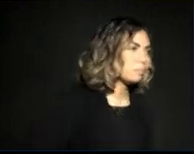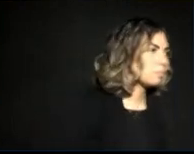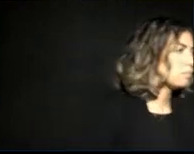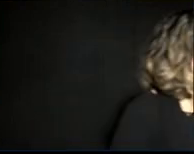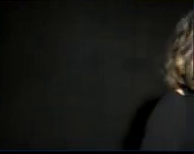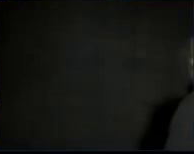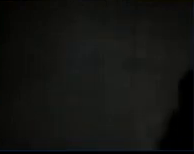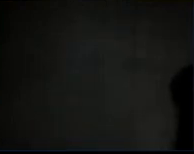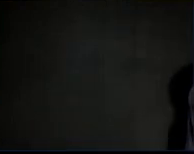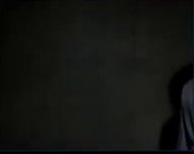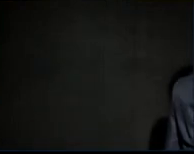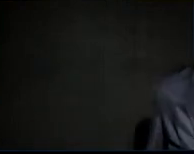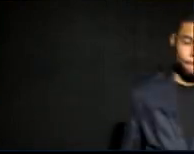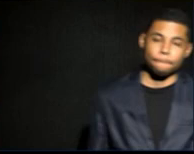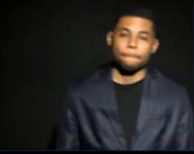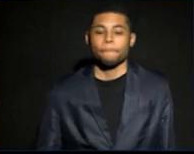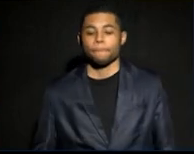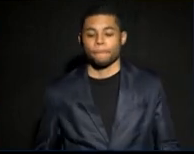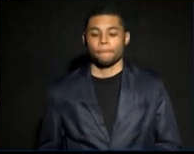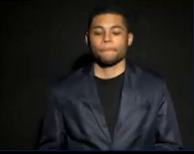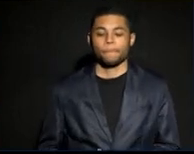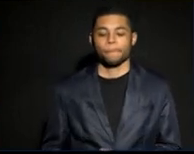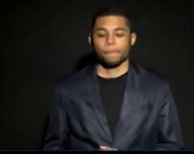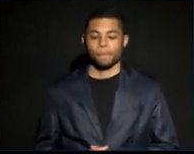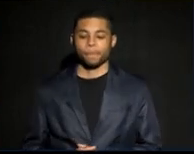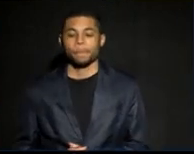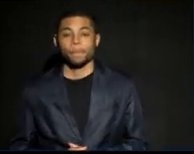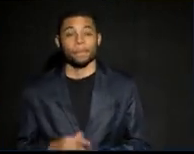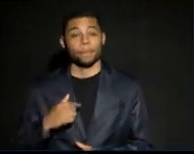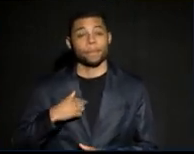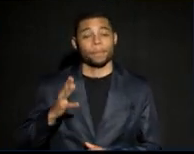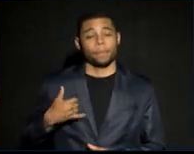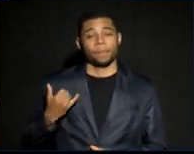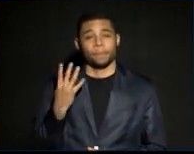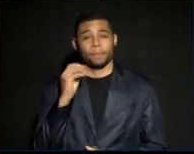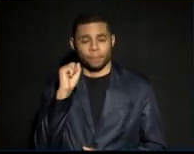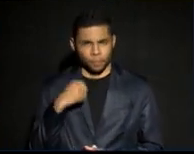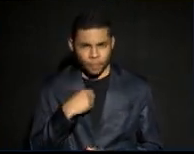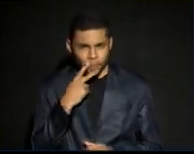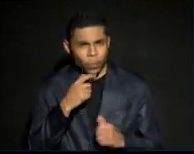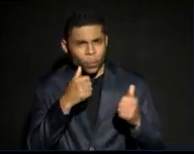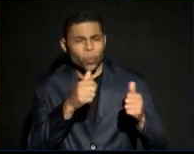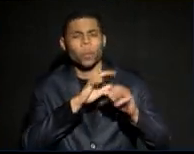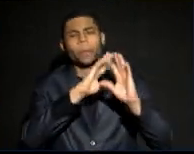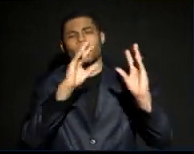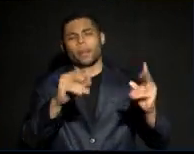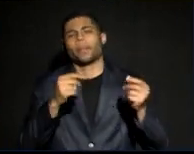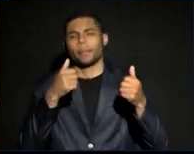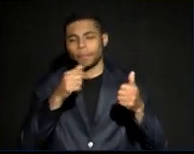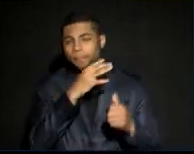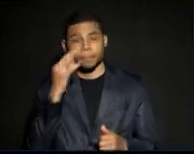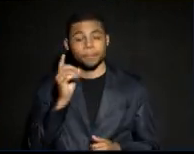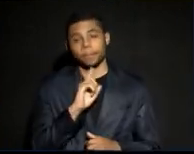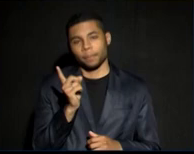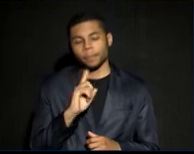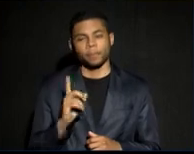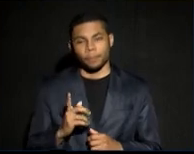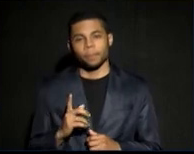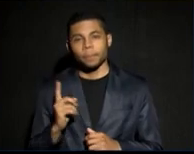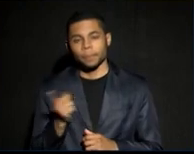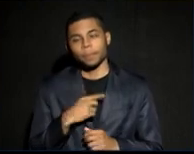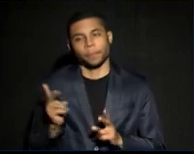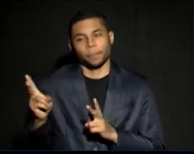tenho 48 anos eu não tô aqui para dizer que tá tudo bem Eu tô aqui para com senso de realidade olhar para frente continuar inovando